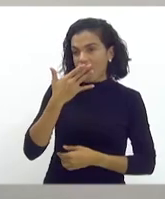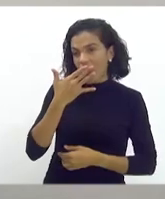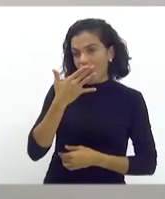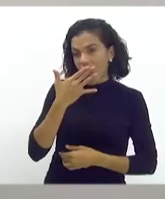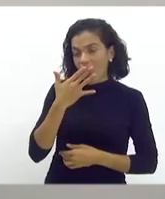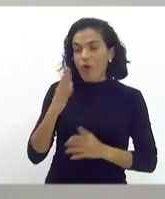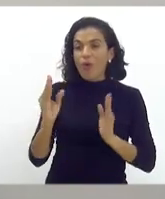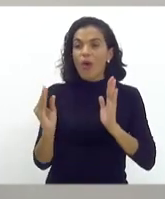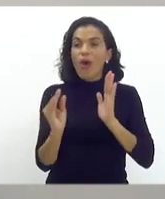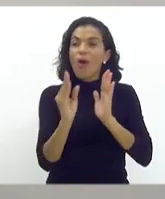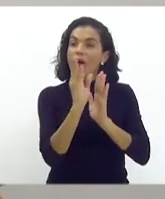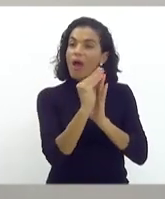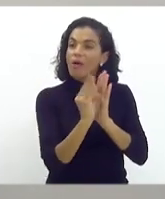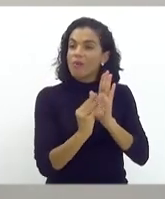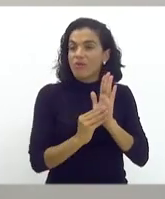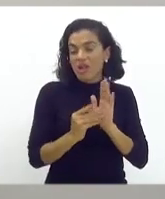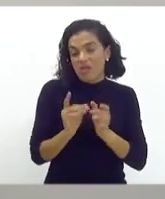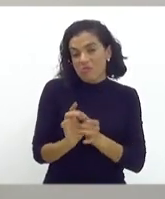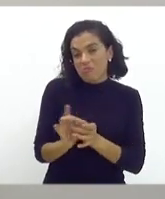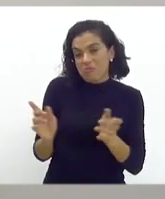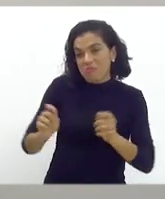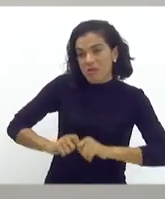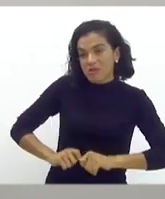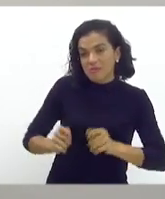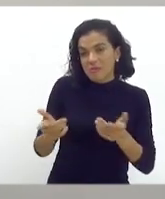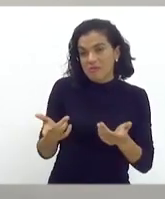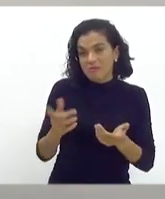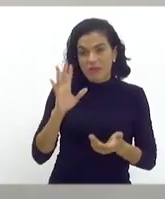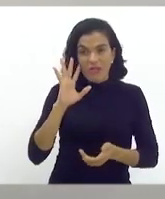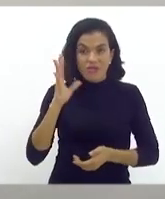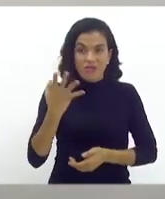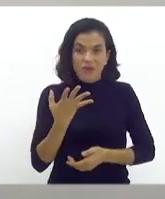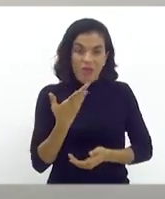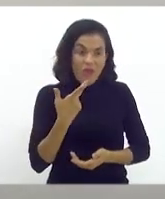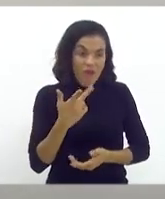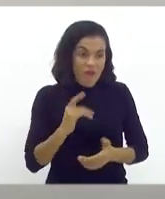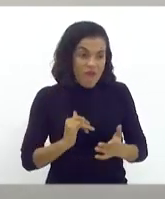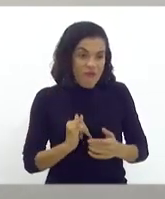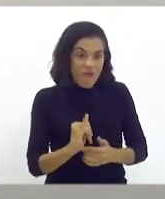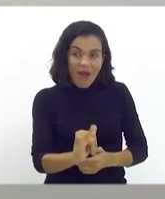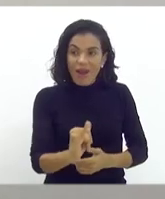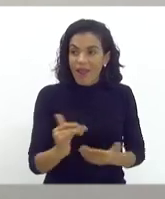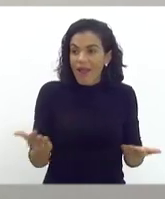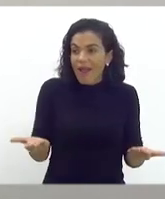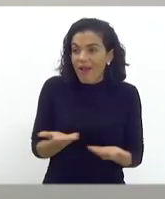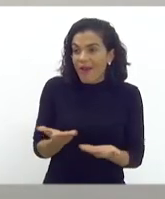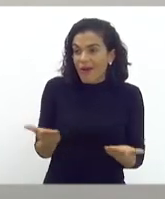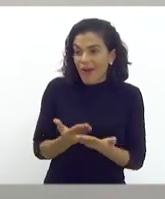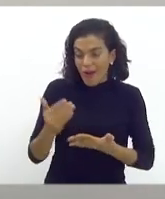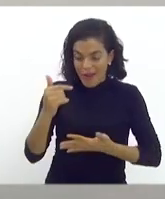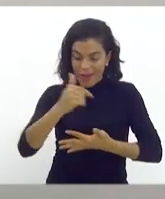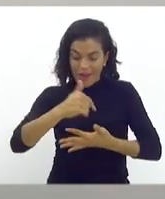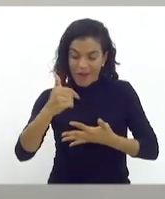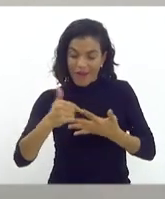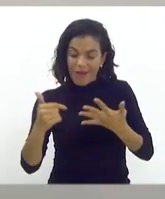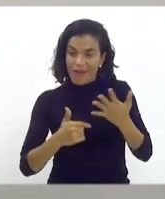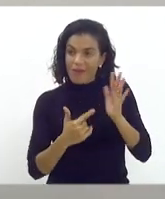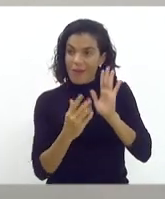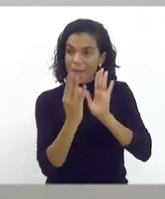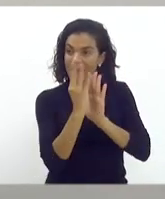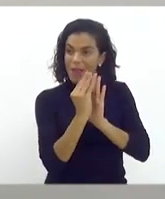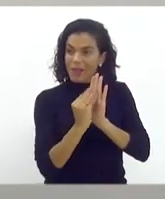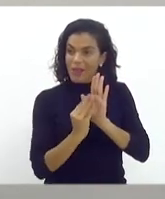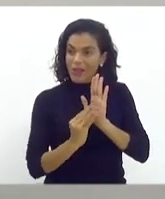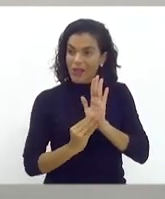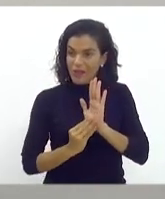usada ainda não nos possibilita chegarmos a tal conclusão eu acabei de apontar alguns problemas metodológicos